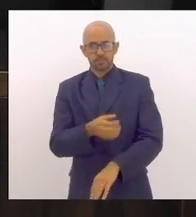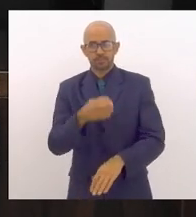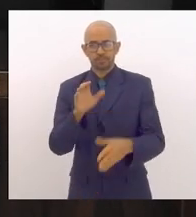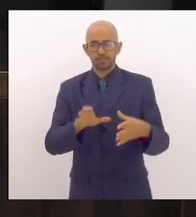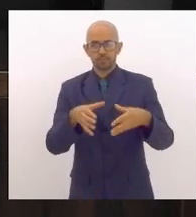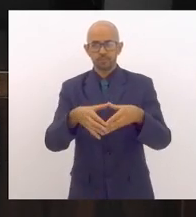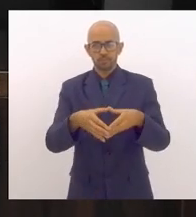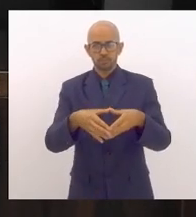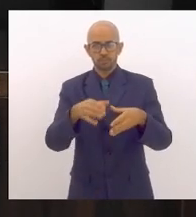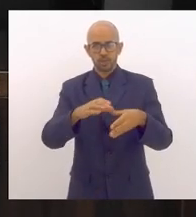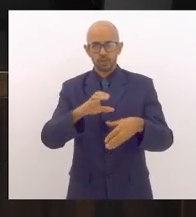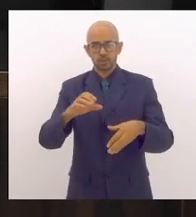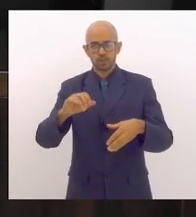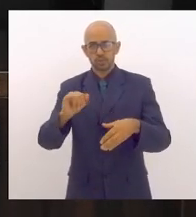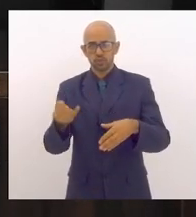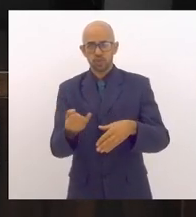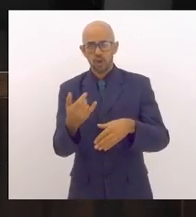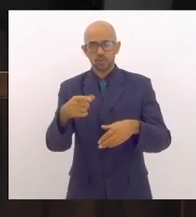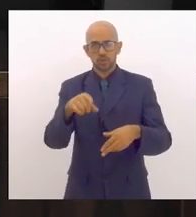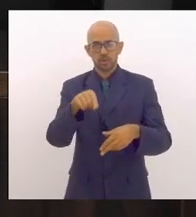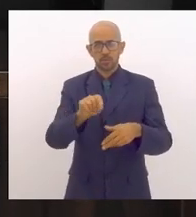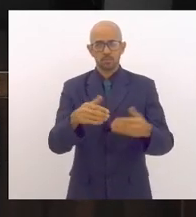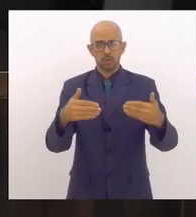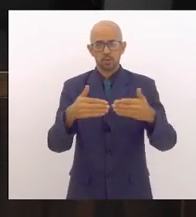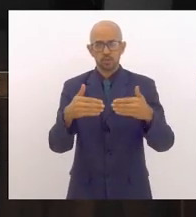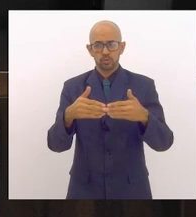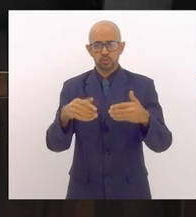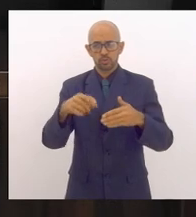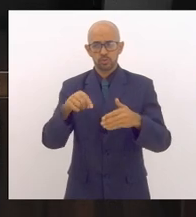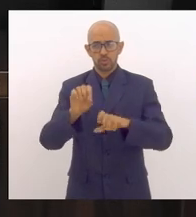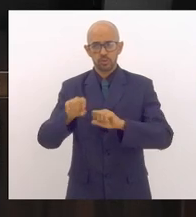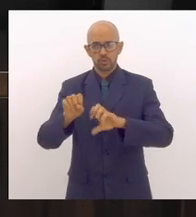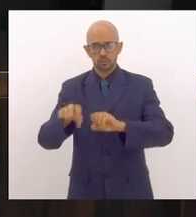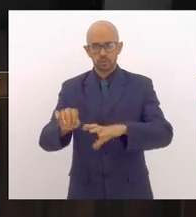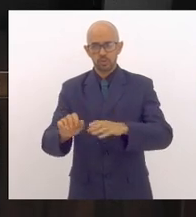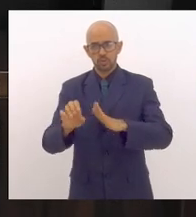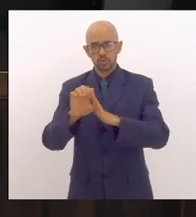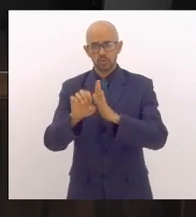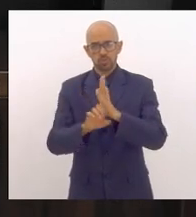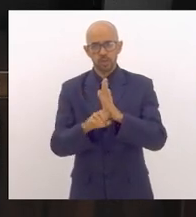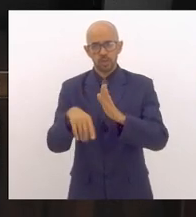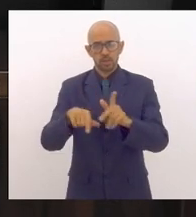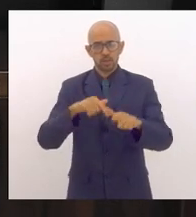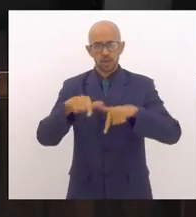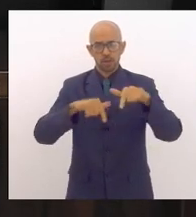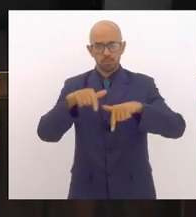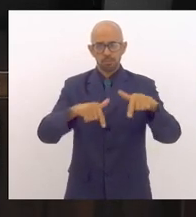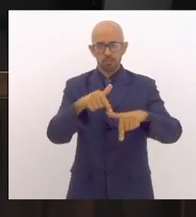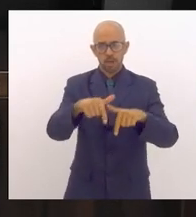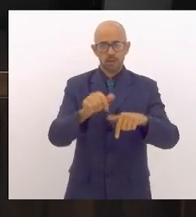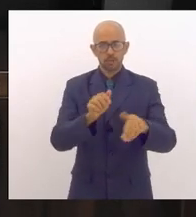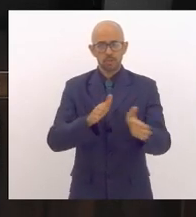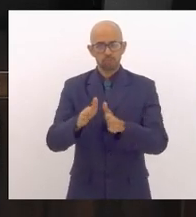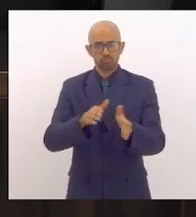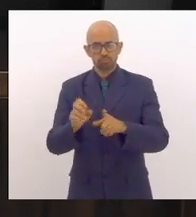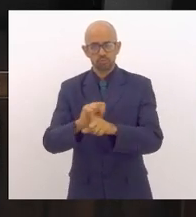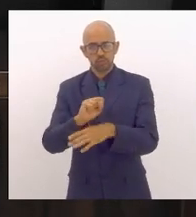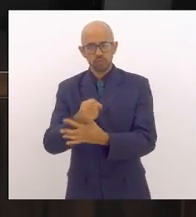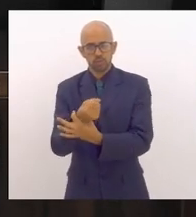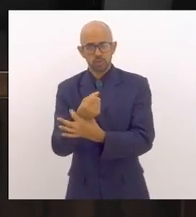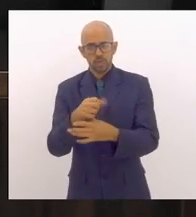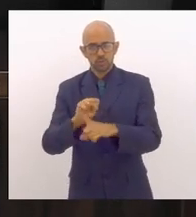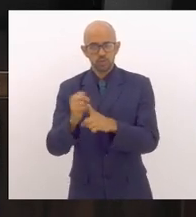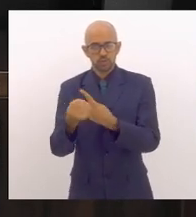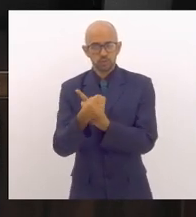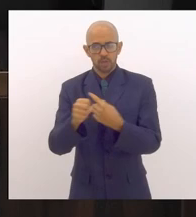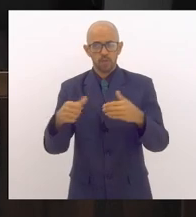Comissão de Constituição e Justiça pela Constitucionalidade. Educação, favorável com emendas. De Trabalho, Legislação Social e Seguridade Social, favorável com